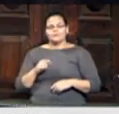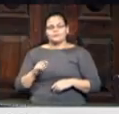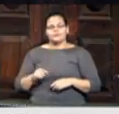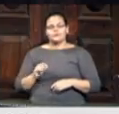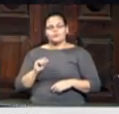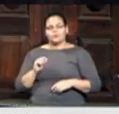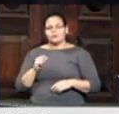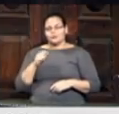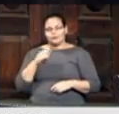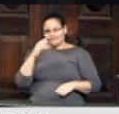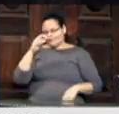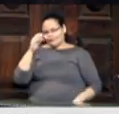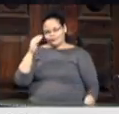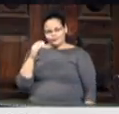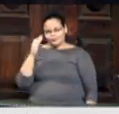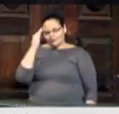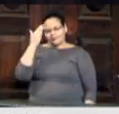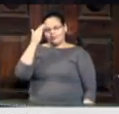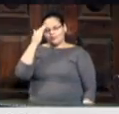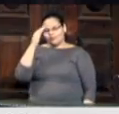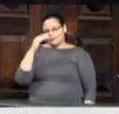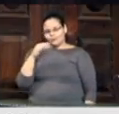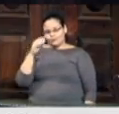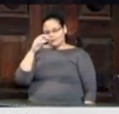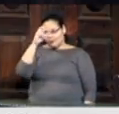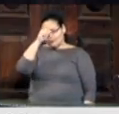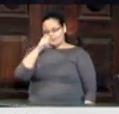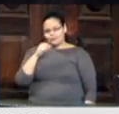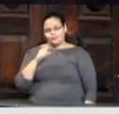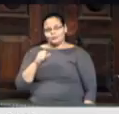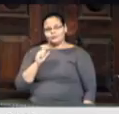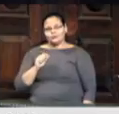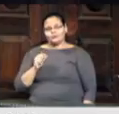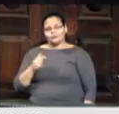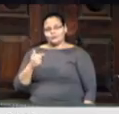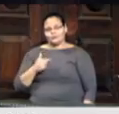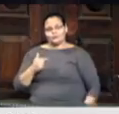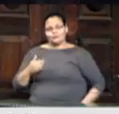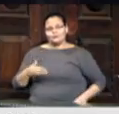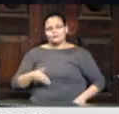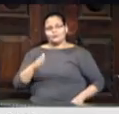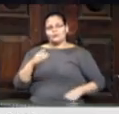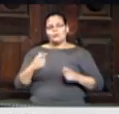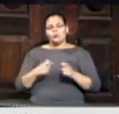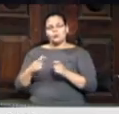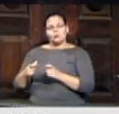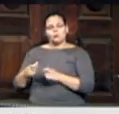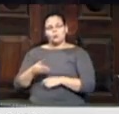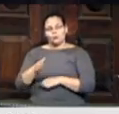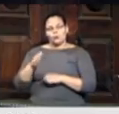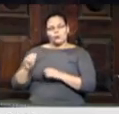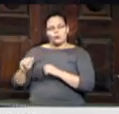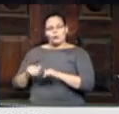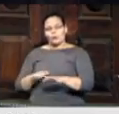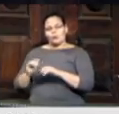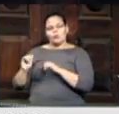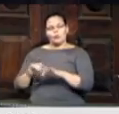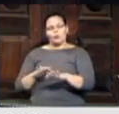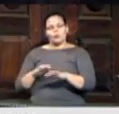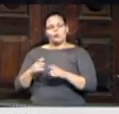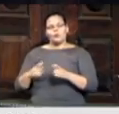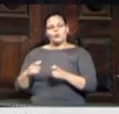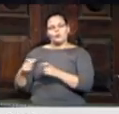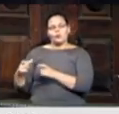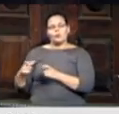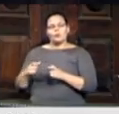a incompreensão latente do partir sem rumo. Aonde pretende ir a multidão infrene? Em